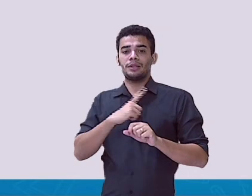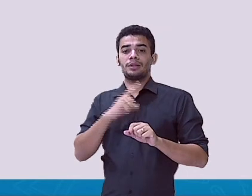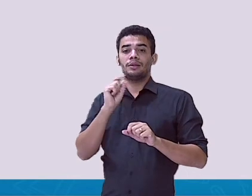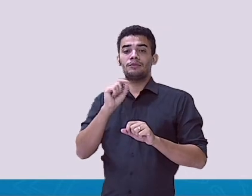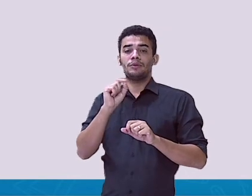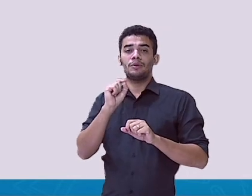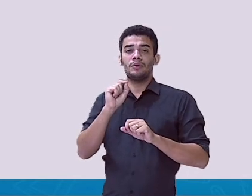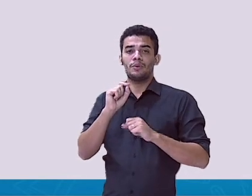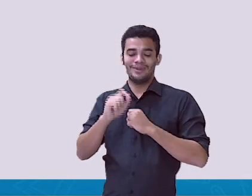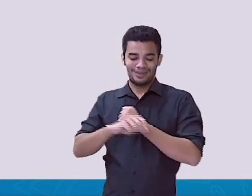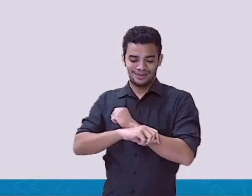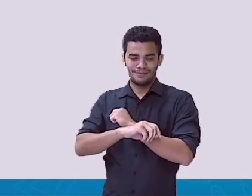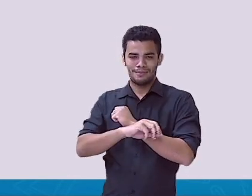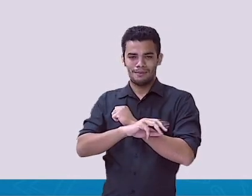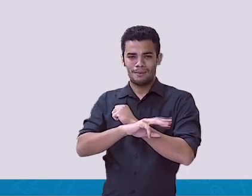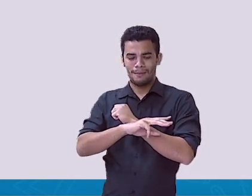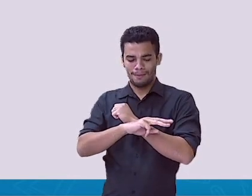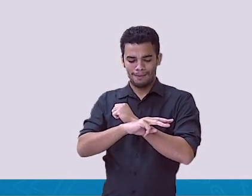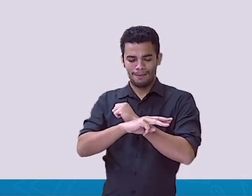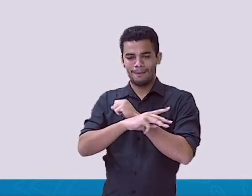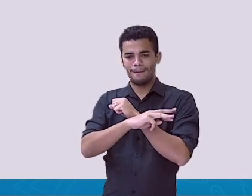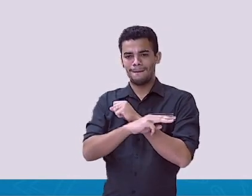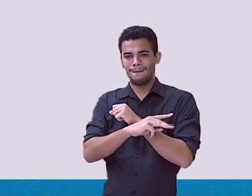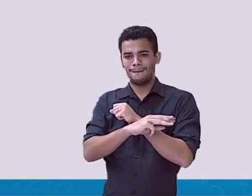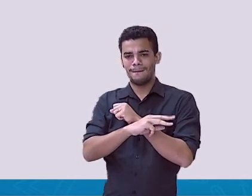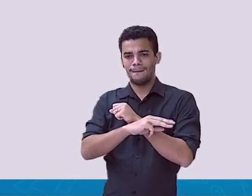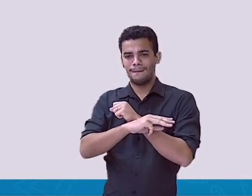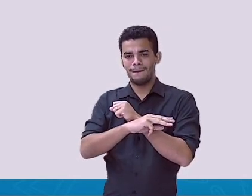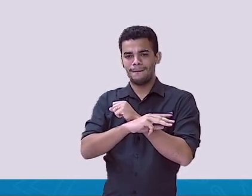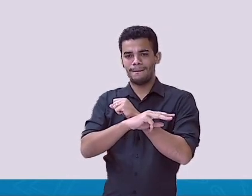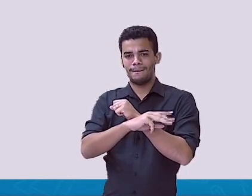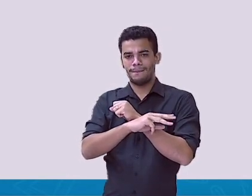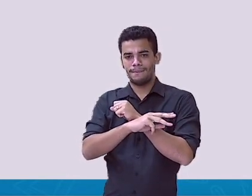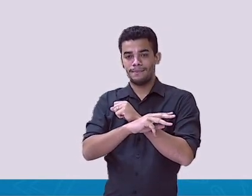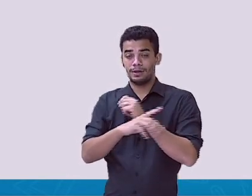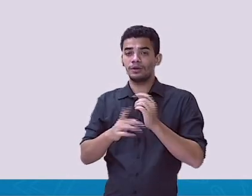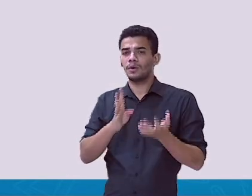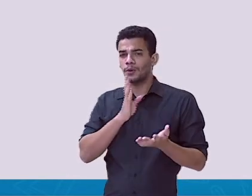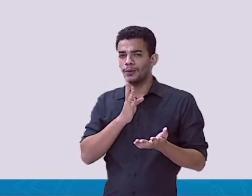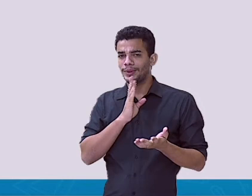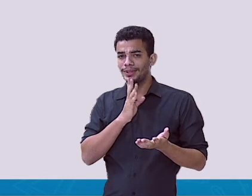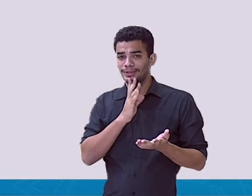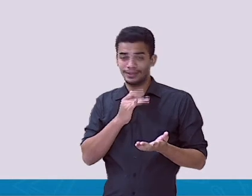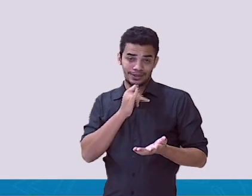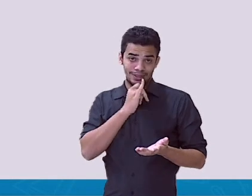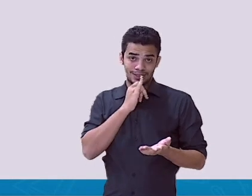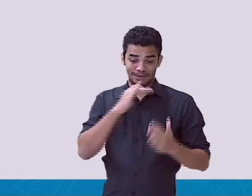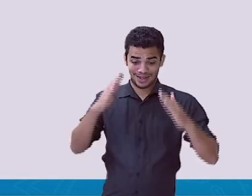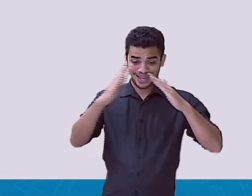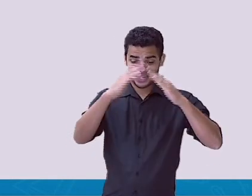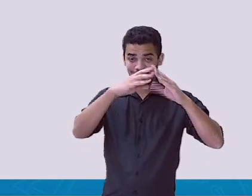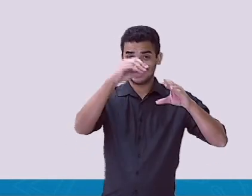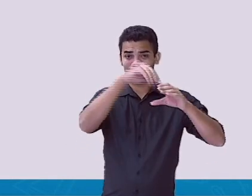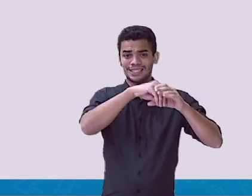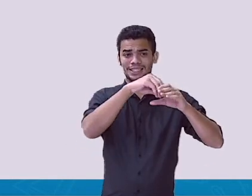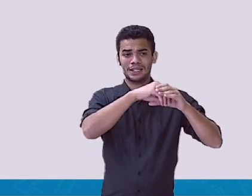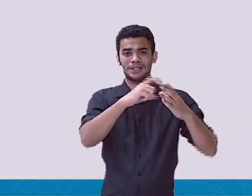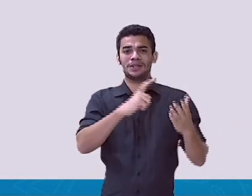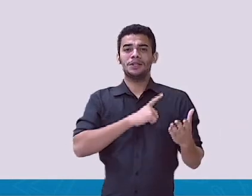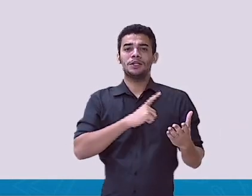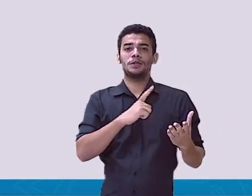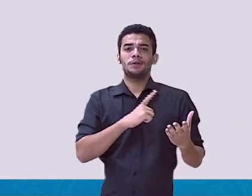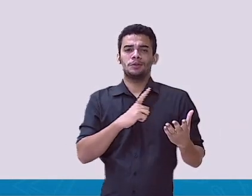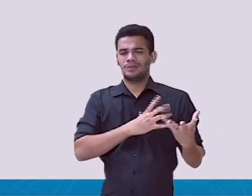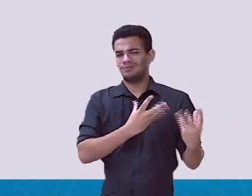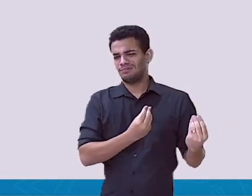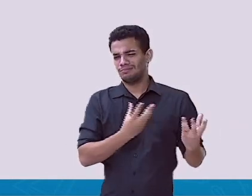bichinho? Este aí está dentro das nossas casas o tempo todo. Às vezes, você na limpeza, você fala, nossa, o que é isso? O que será,